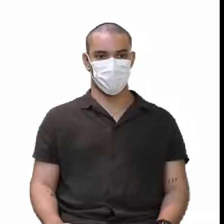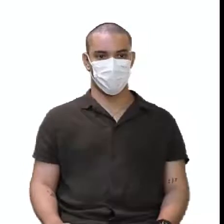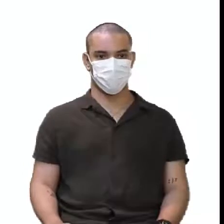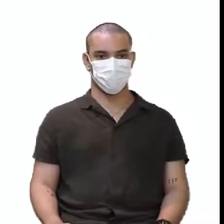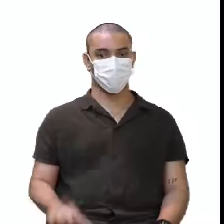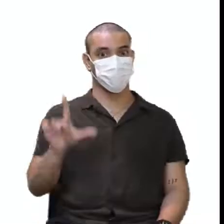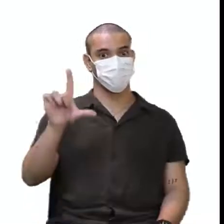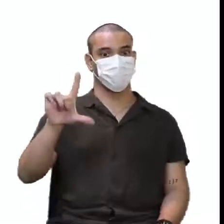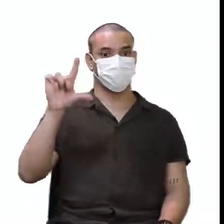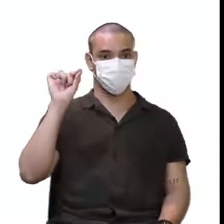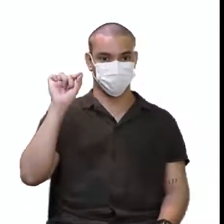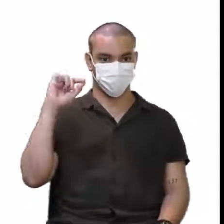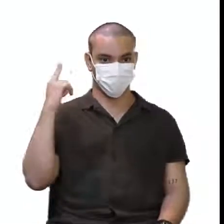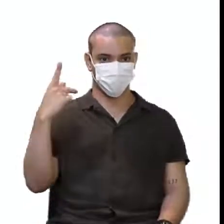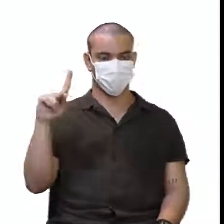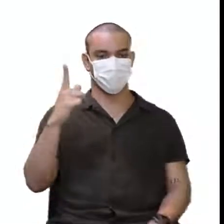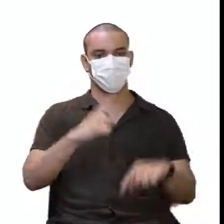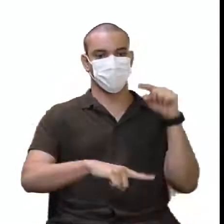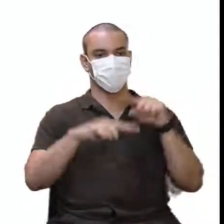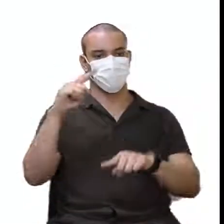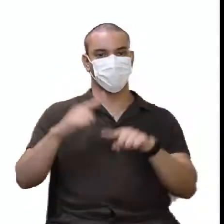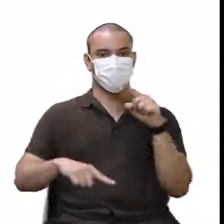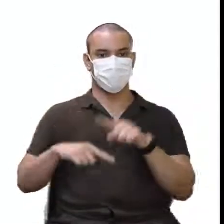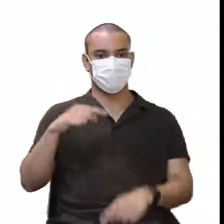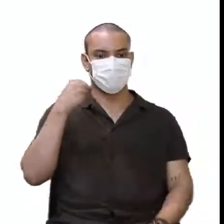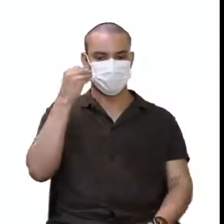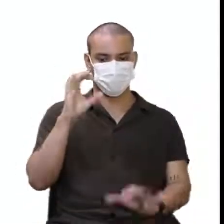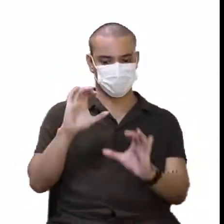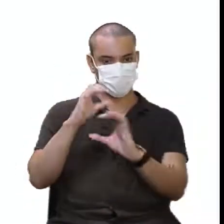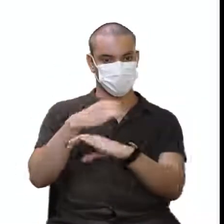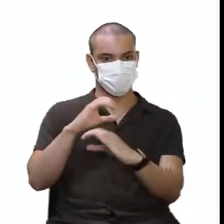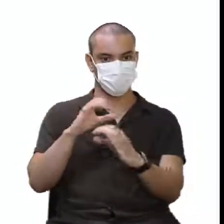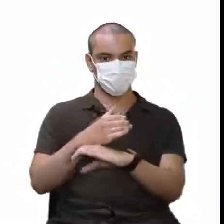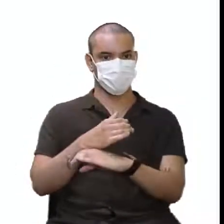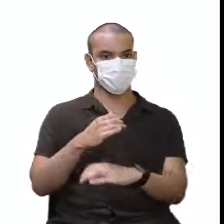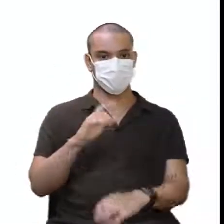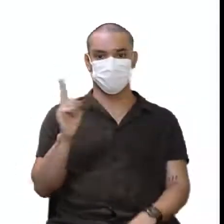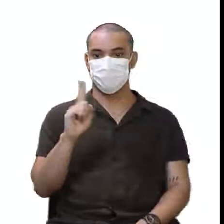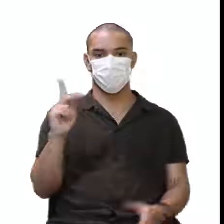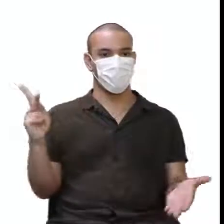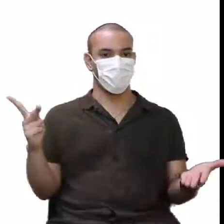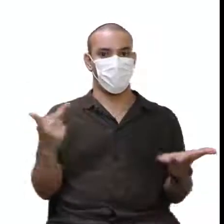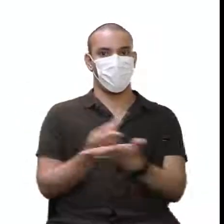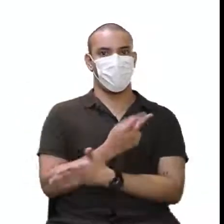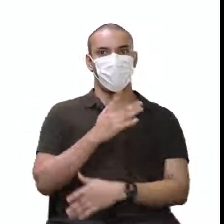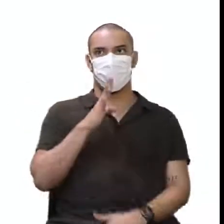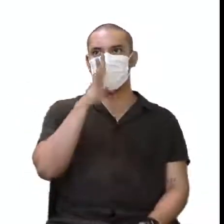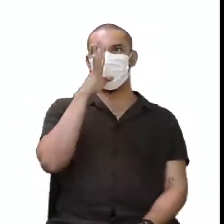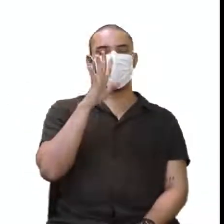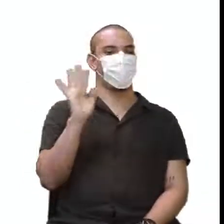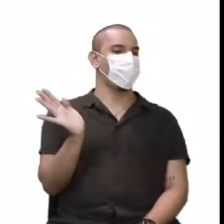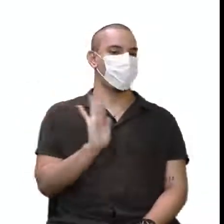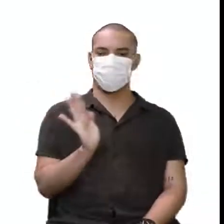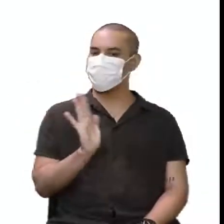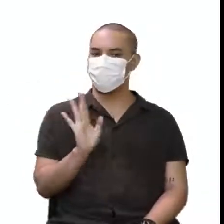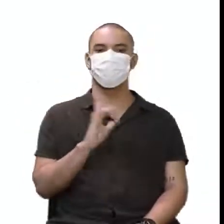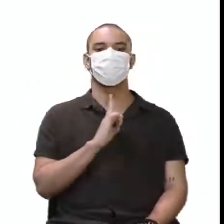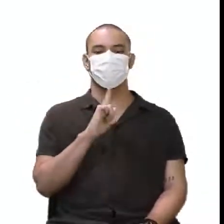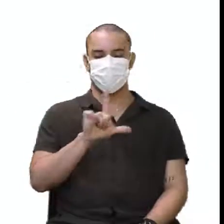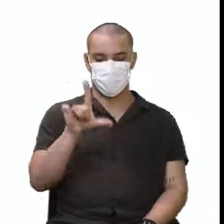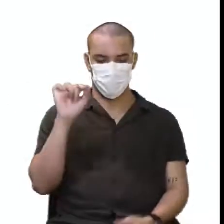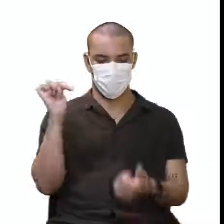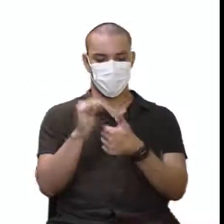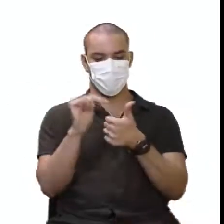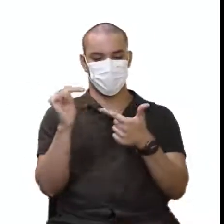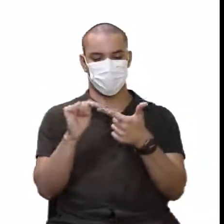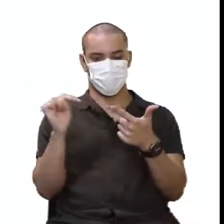A sua escolha como material de experiência não foi casual. E aí a gente tem os 3 quesitos